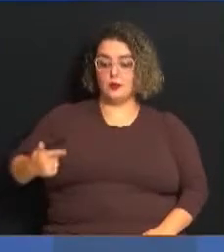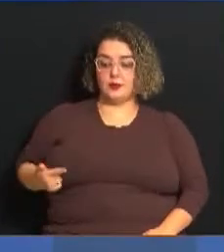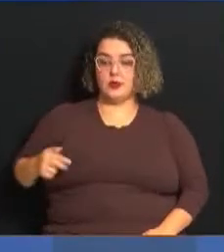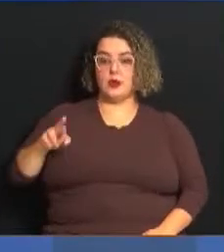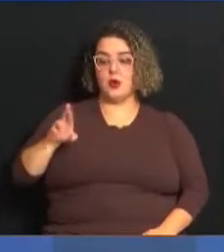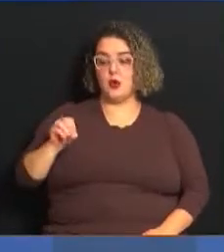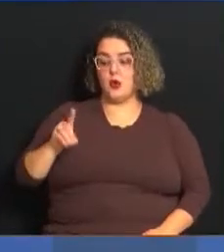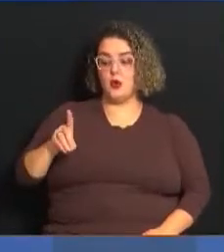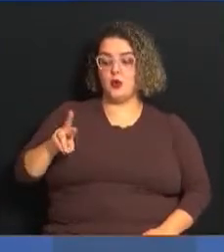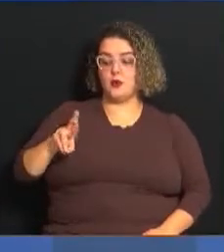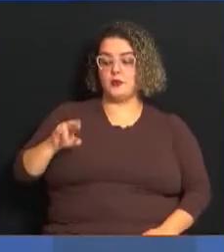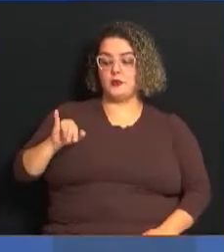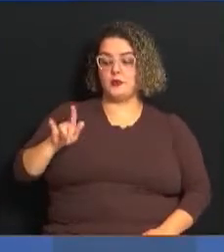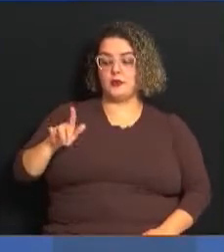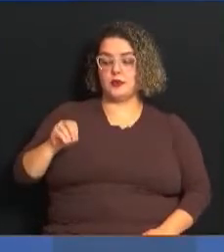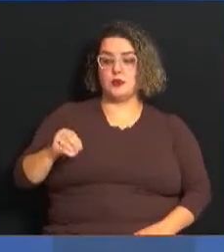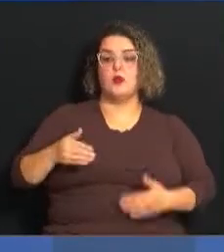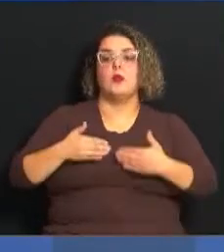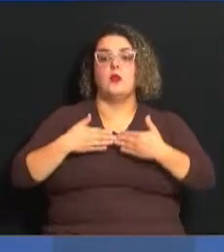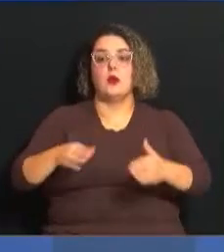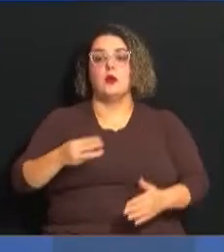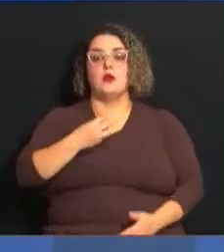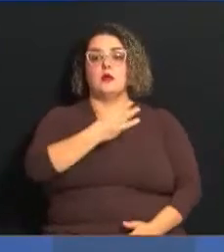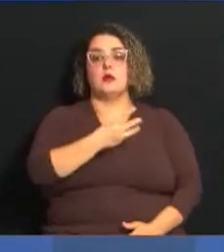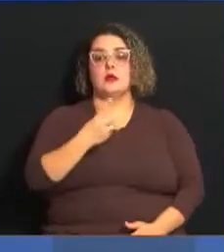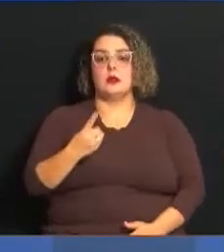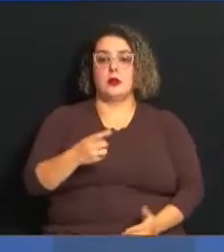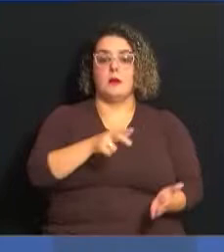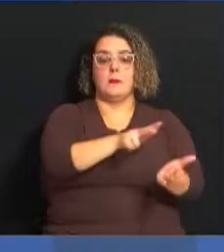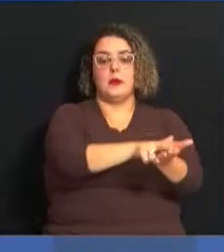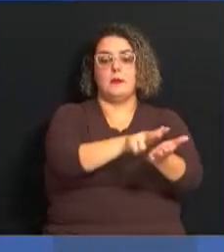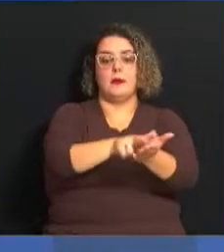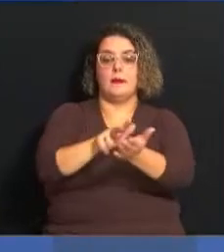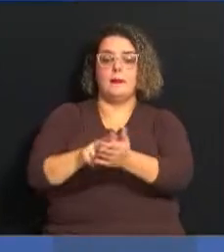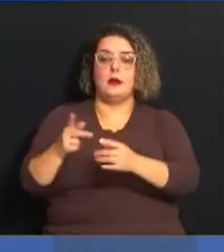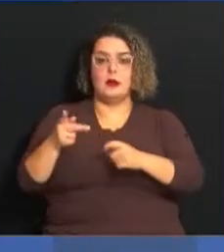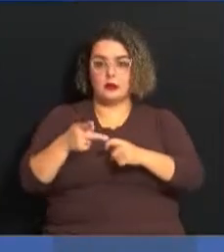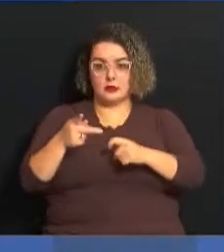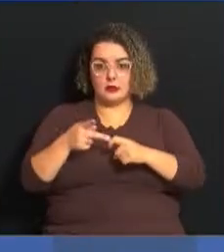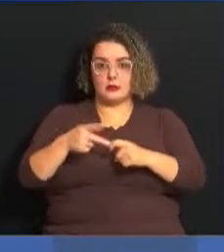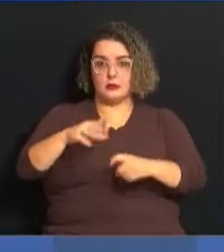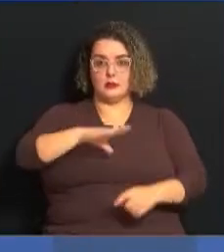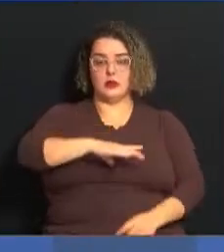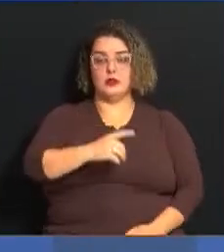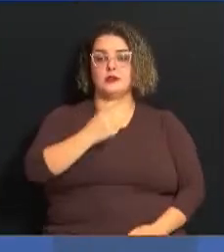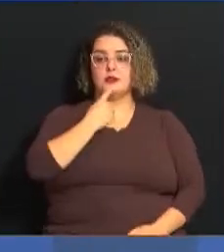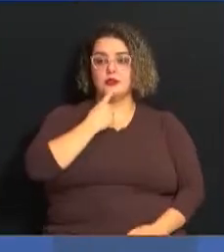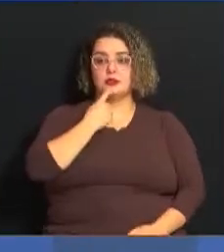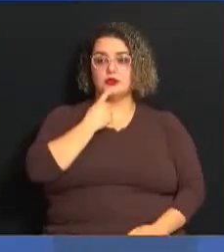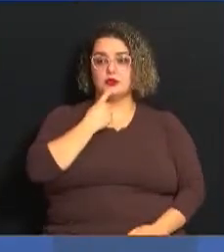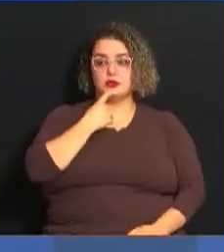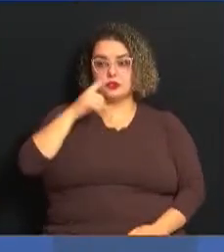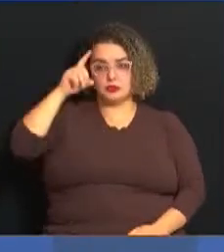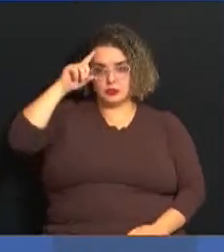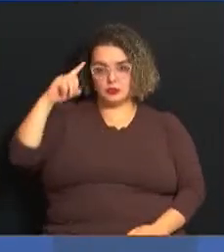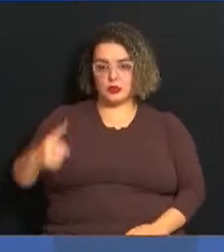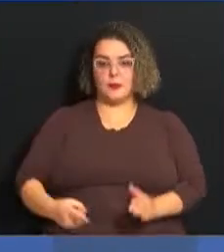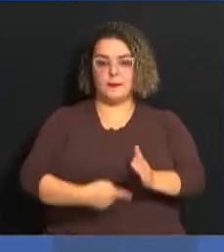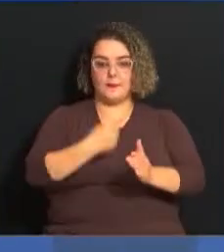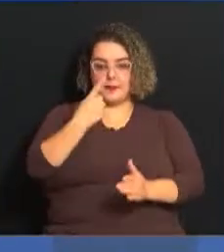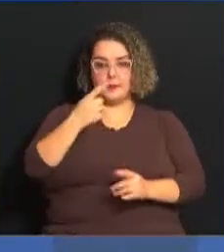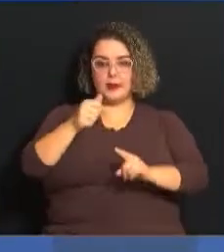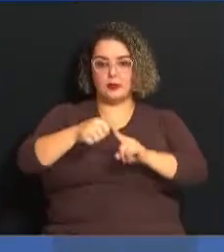Garcia anunciou a abertura de 31 leitos pediátricos para a região de Campinas a partir do dia 1º de junho.